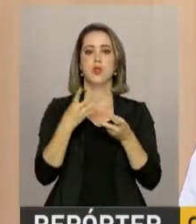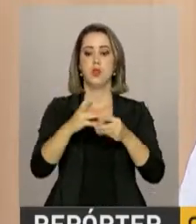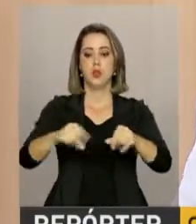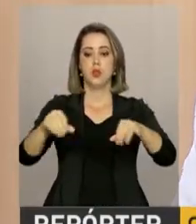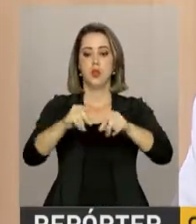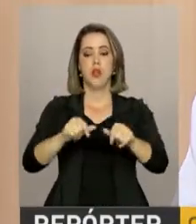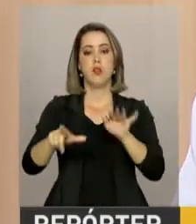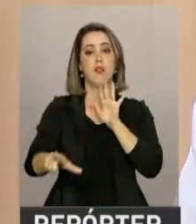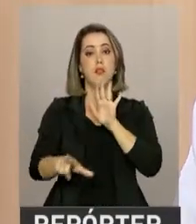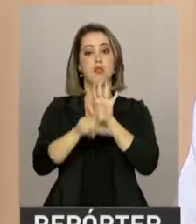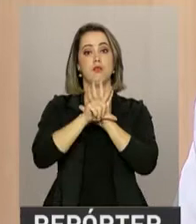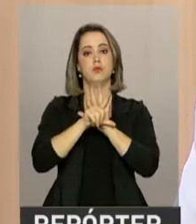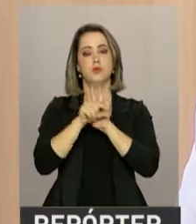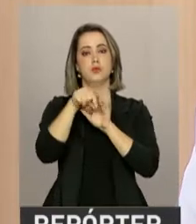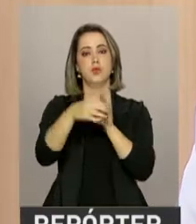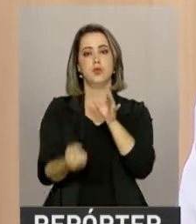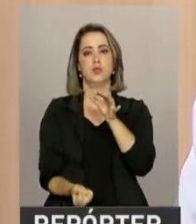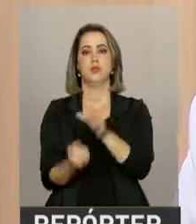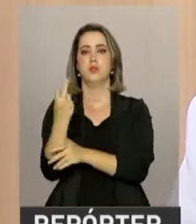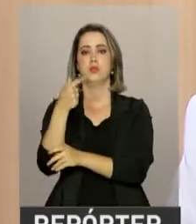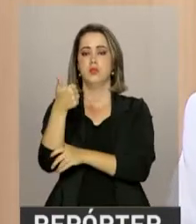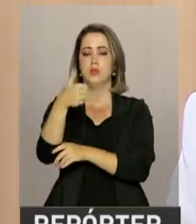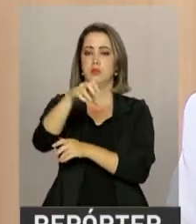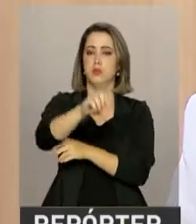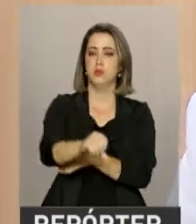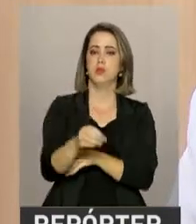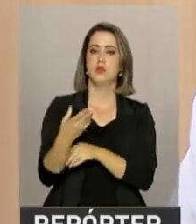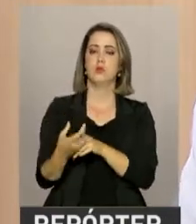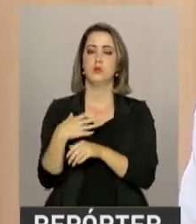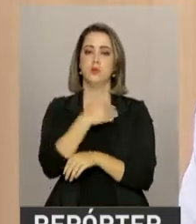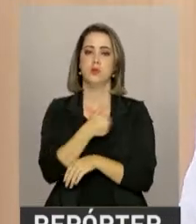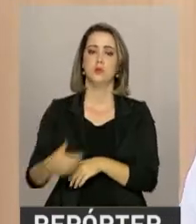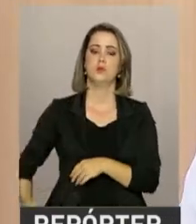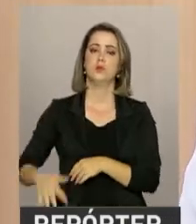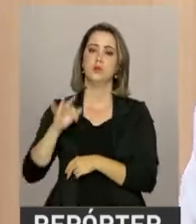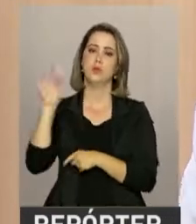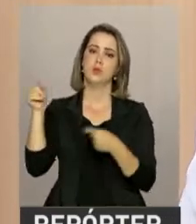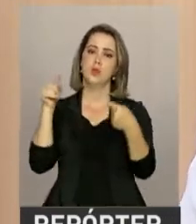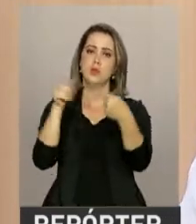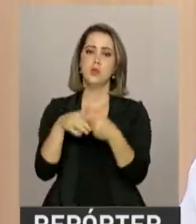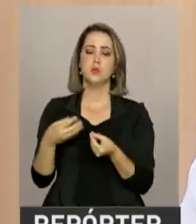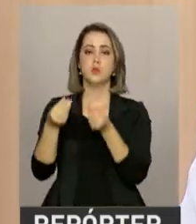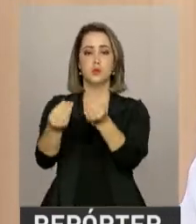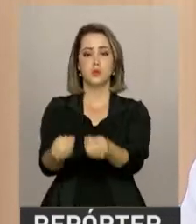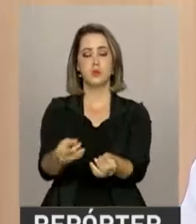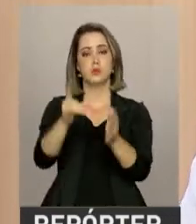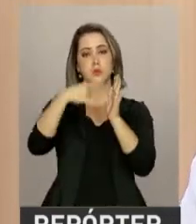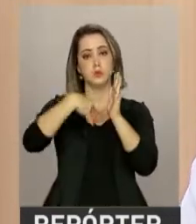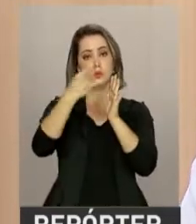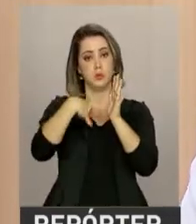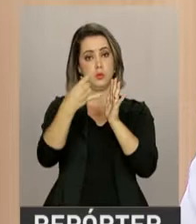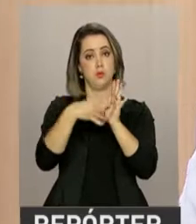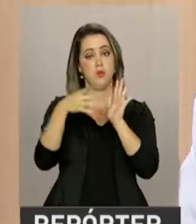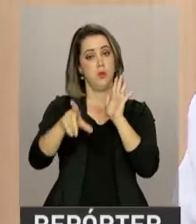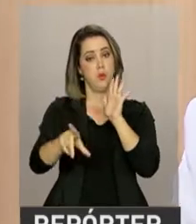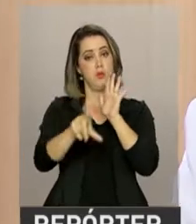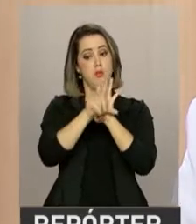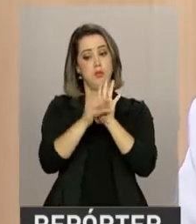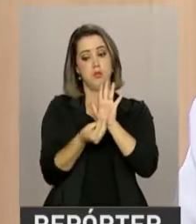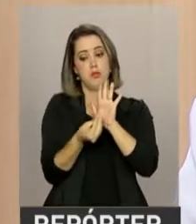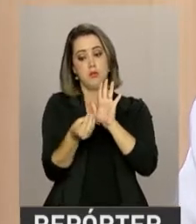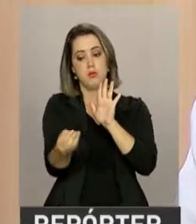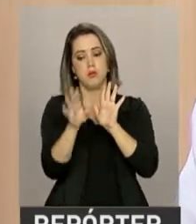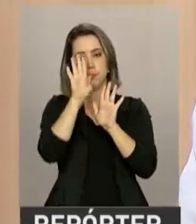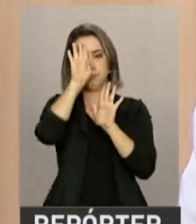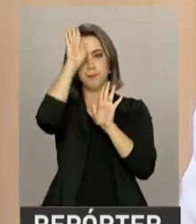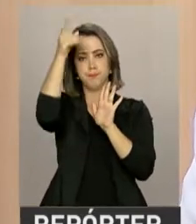criado em 2009 o programa do governo federal tem o objetivo de regularizar ocupações legítimas dando